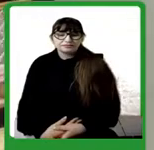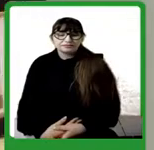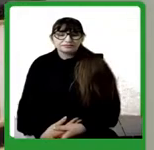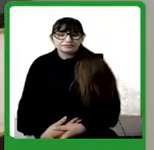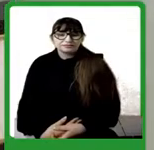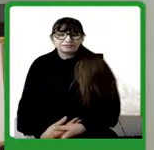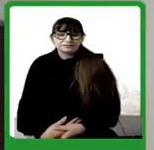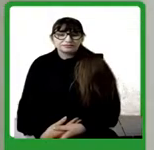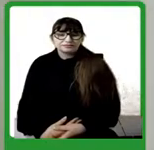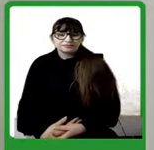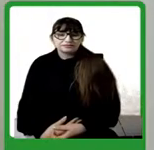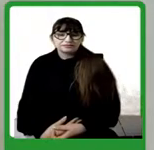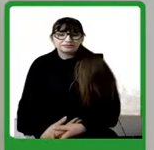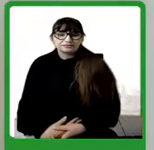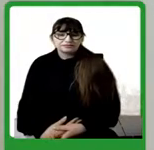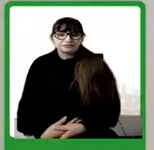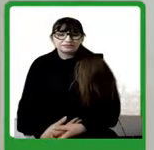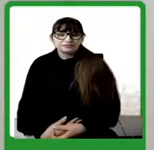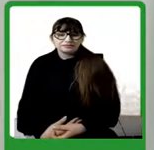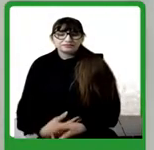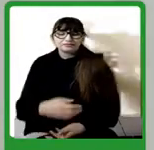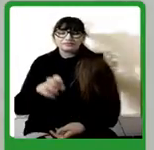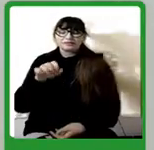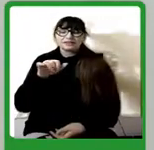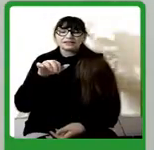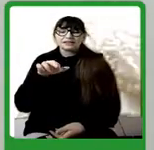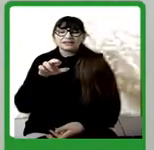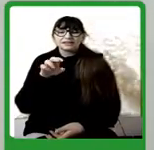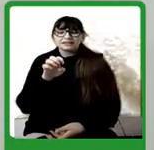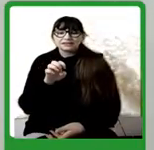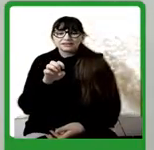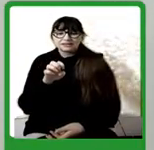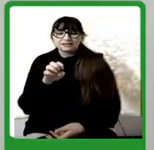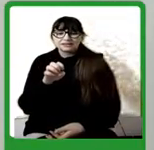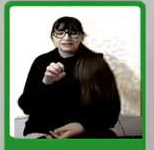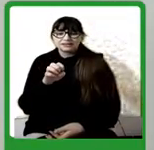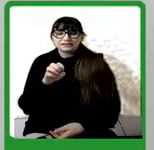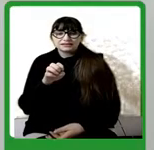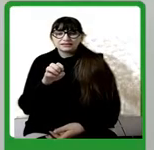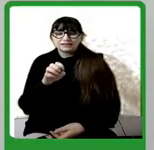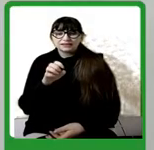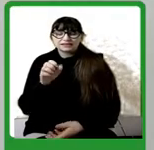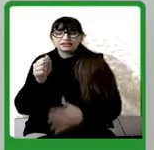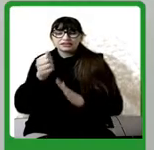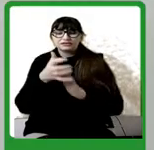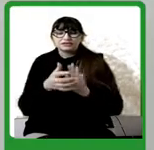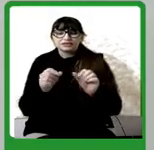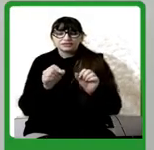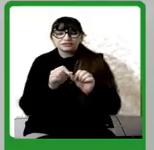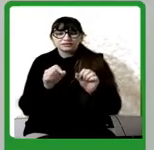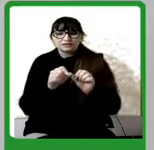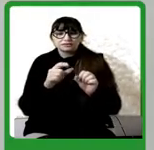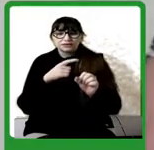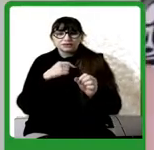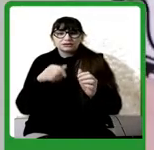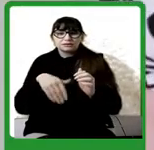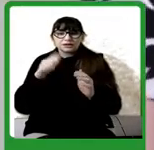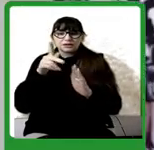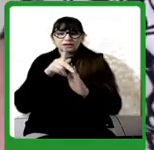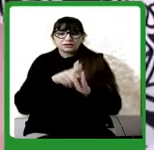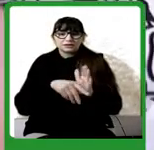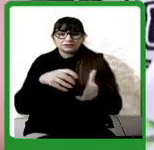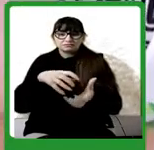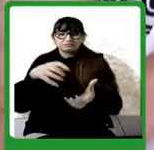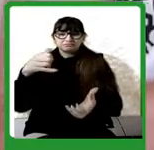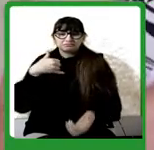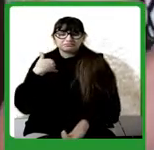Aqui. Eliane Coco. Dona Maria, que atividade você faz para ter mais longevidade? Gostei,